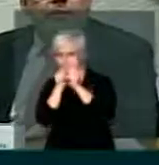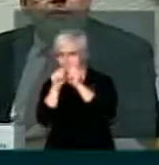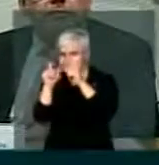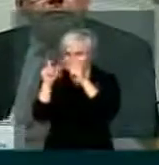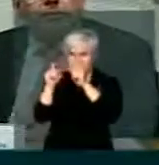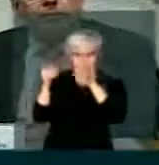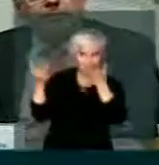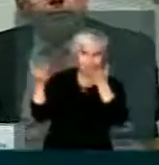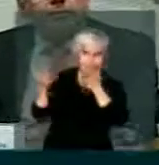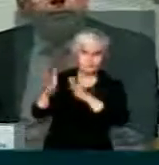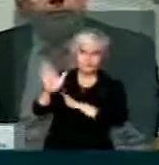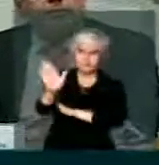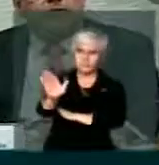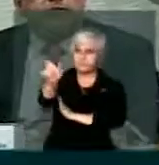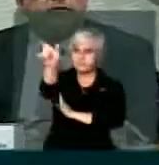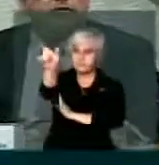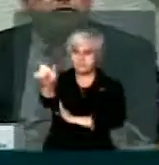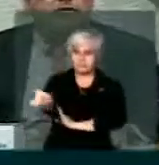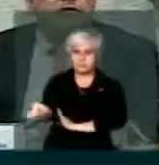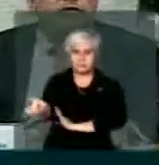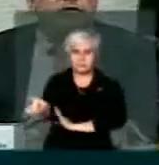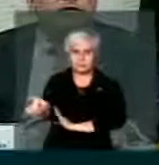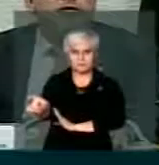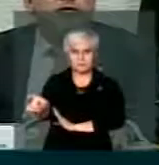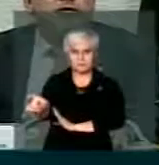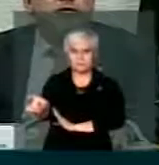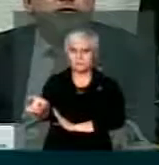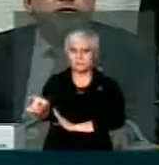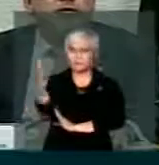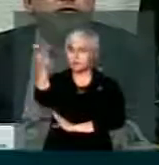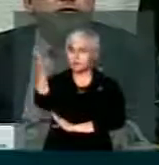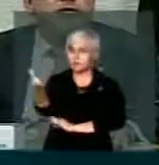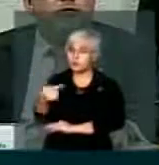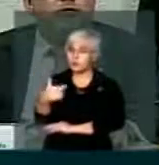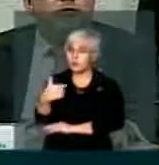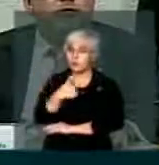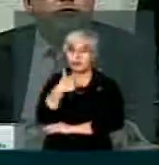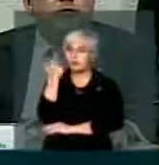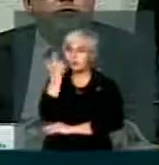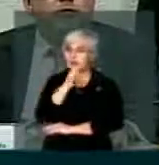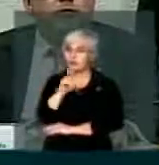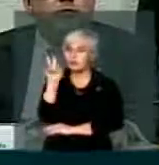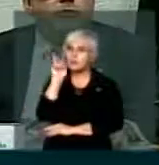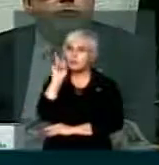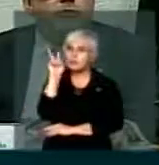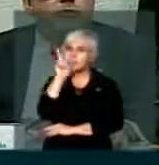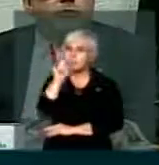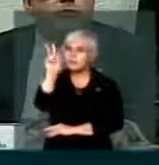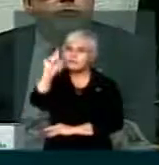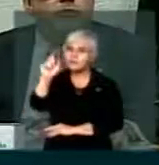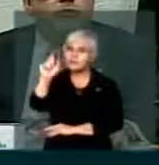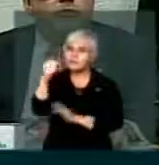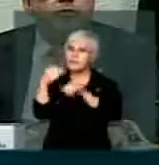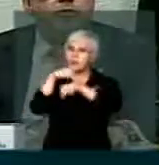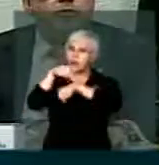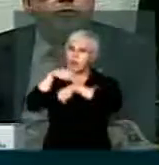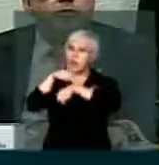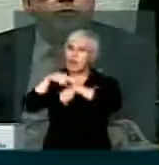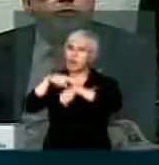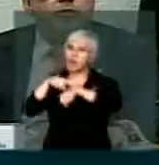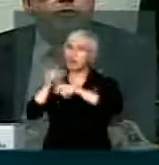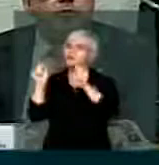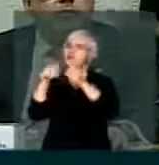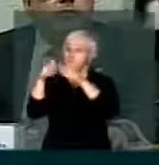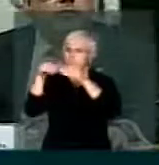nesse momento. A sua presença em pé está impedindo que eu veja o reloginho. Se você conseguir uma